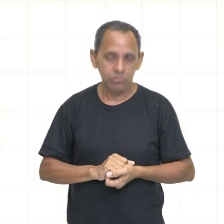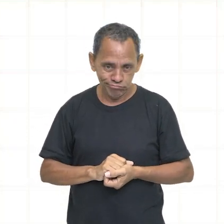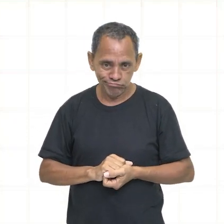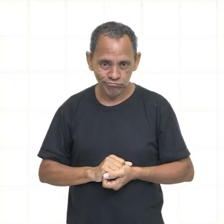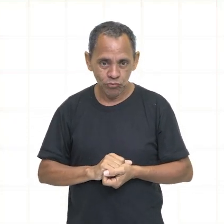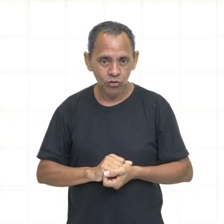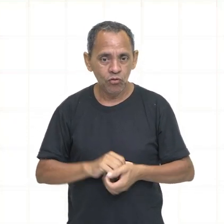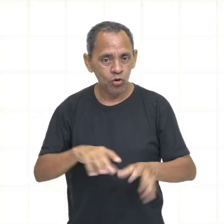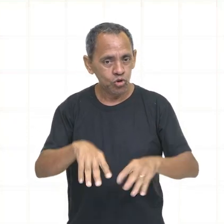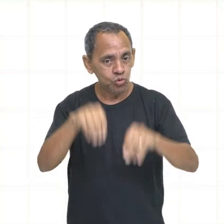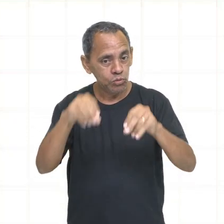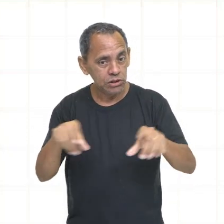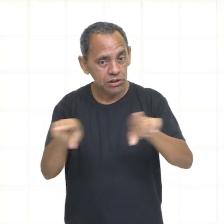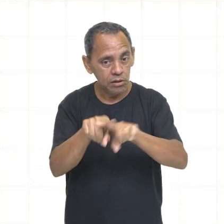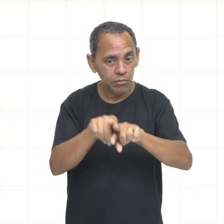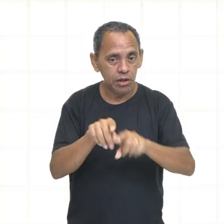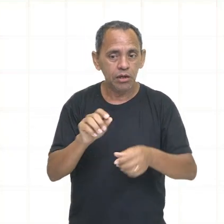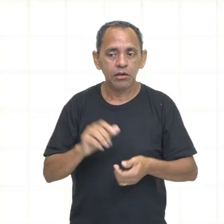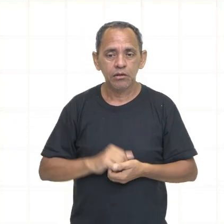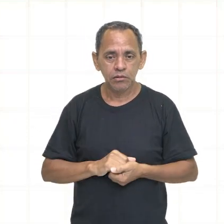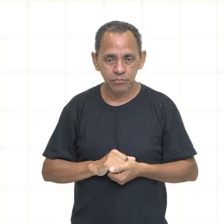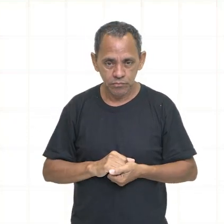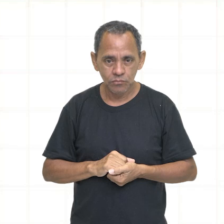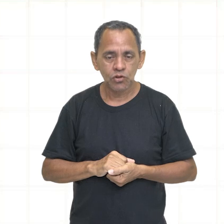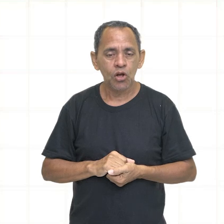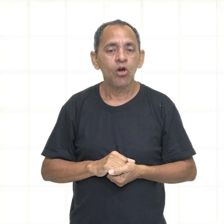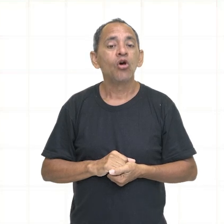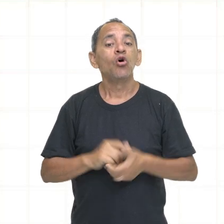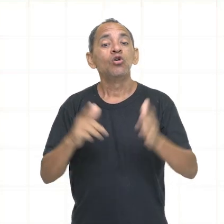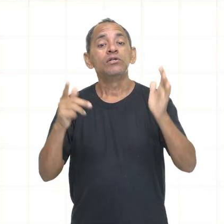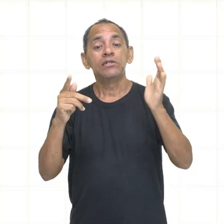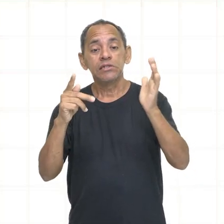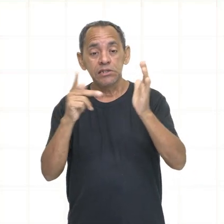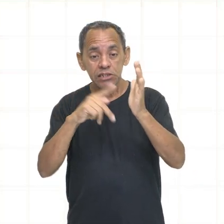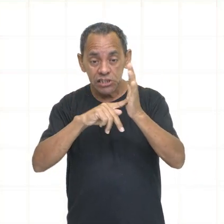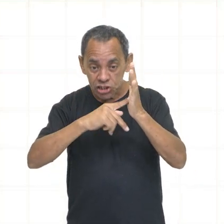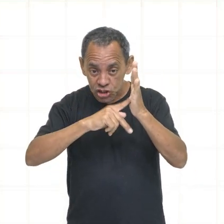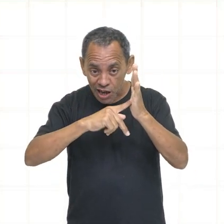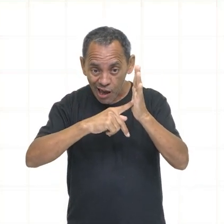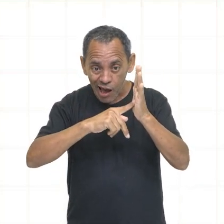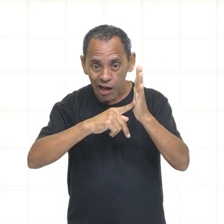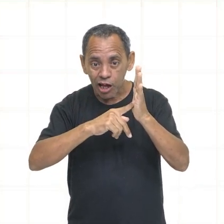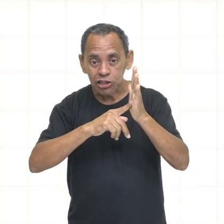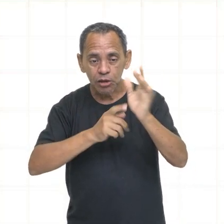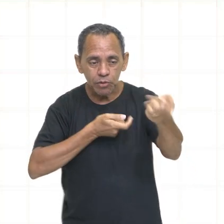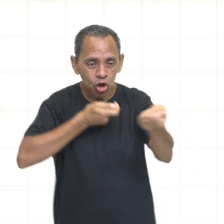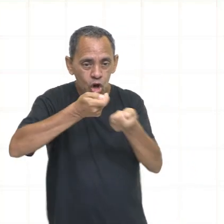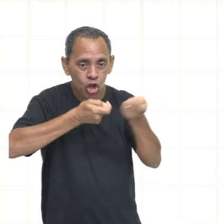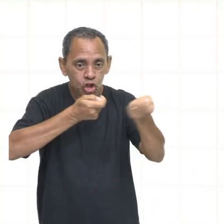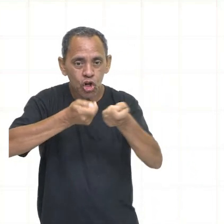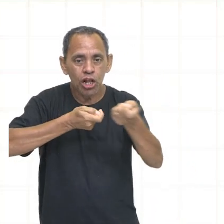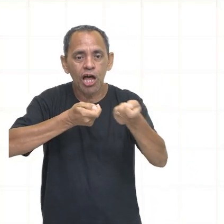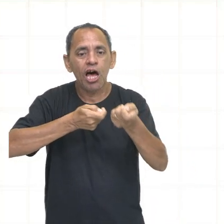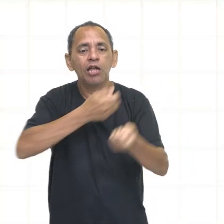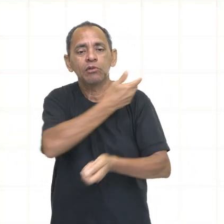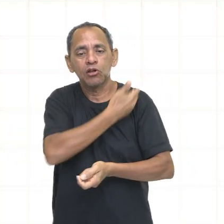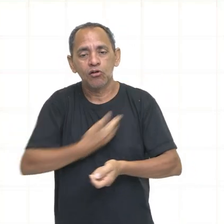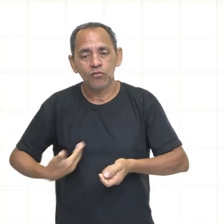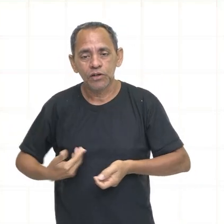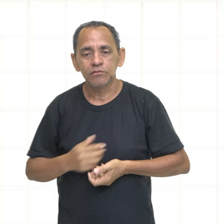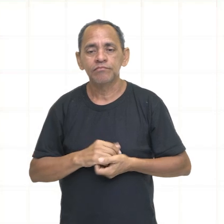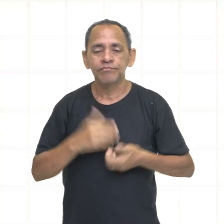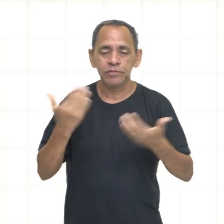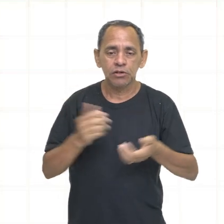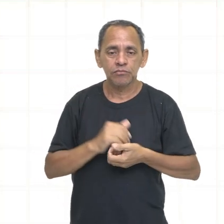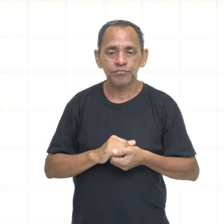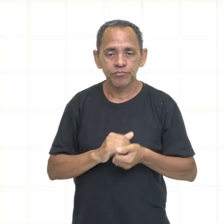os sindicatos foram controlados ainda mais pelo governo. Então a gente está vendo que, a partir da Constituição